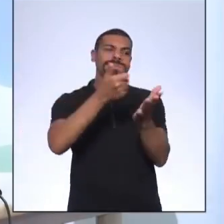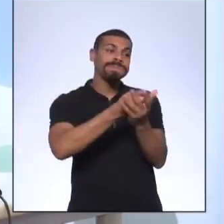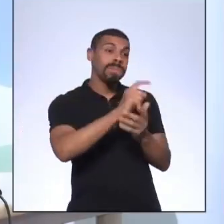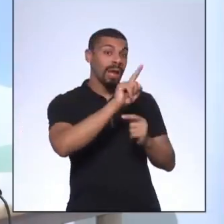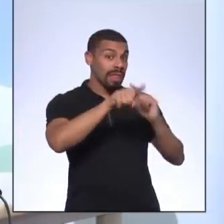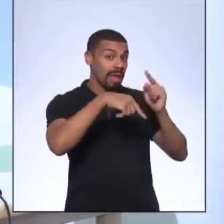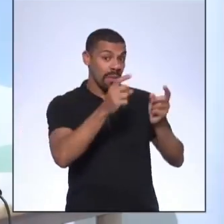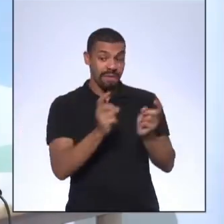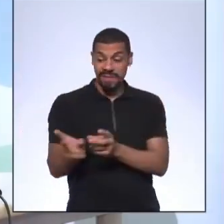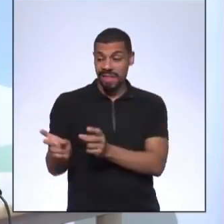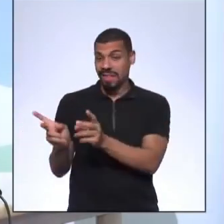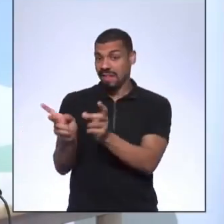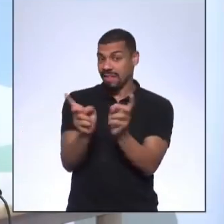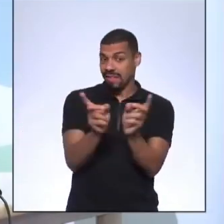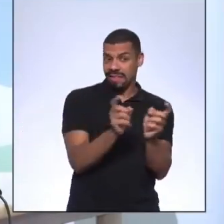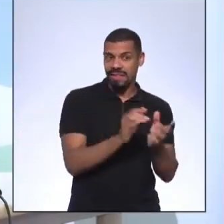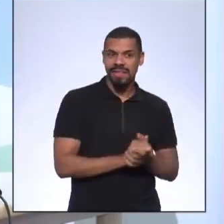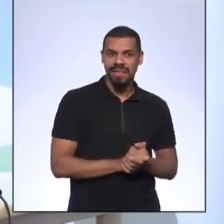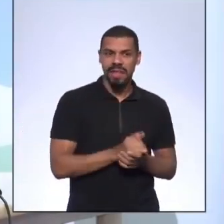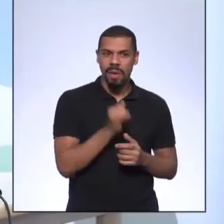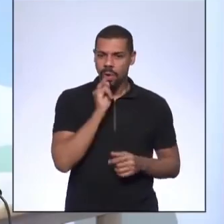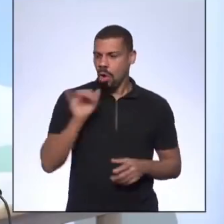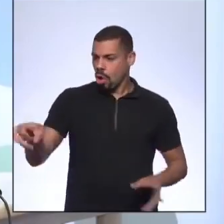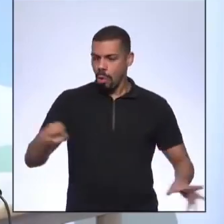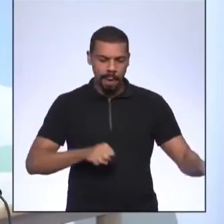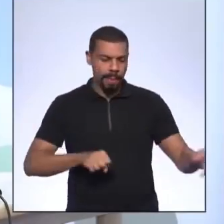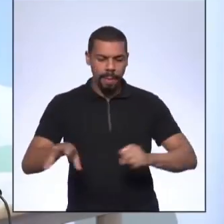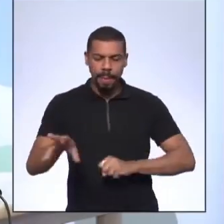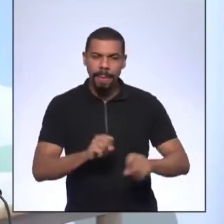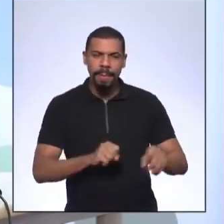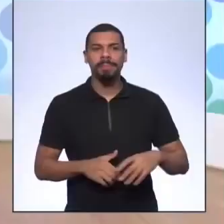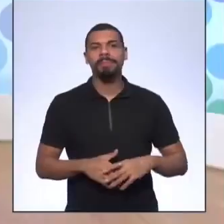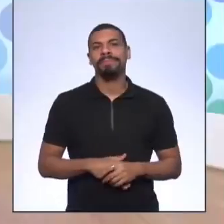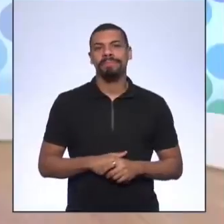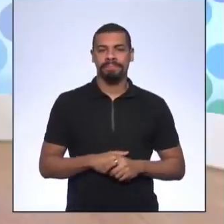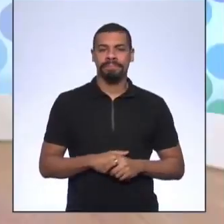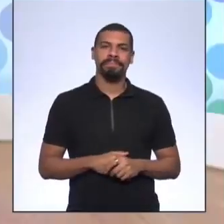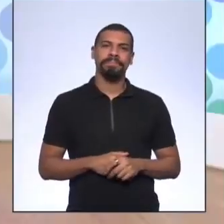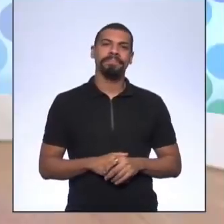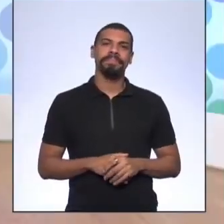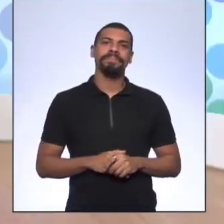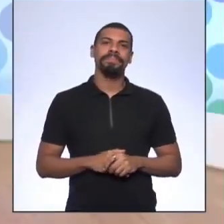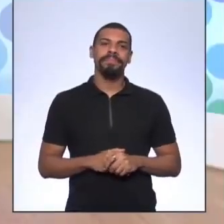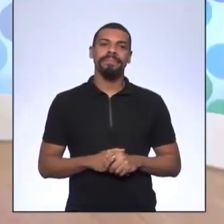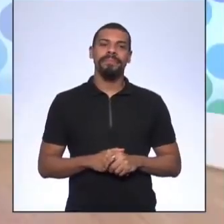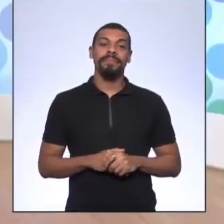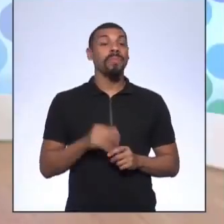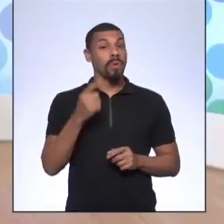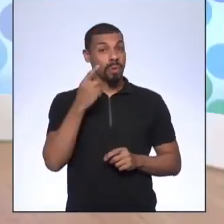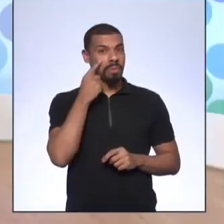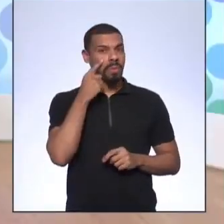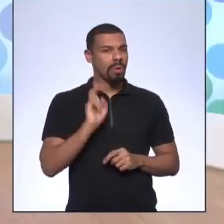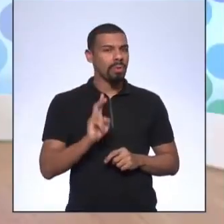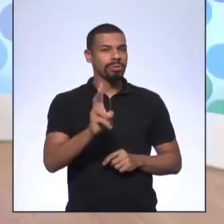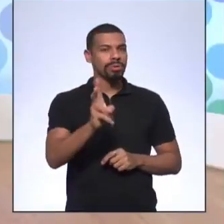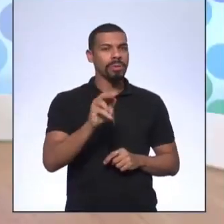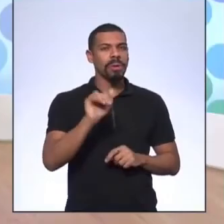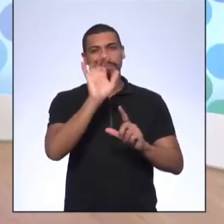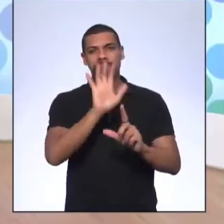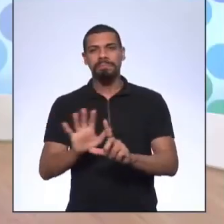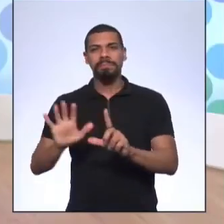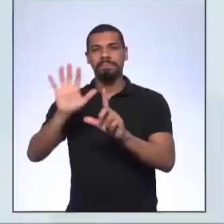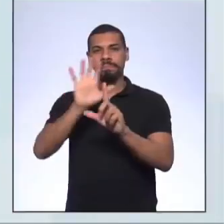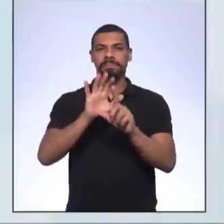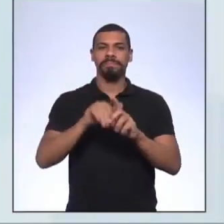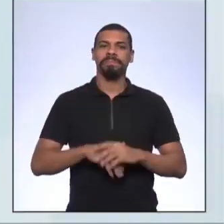revender na Europa, parecendo o sacoleiro da 25, né? Era mais ou menos esse o rolê, né? Então vamos continuar lá no nosso slide do